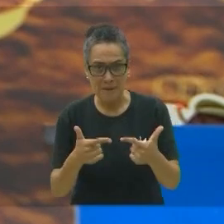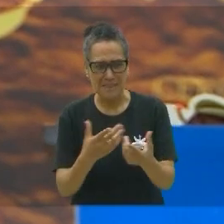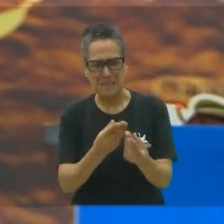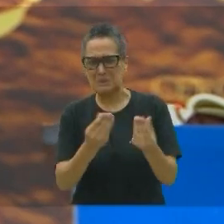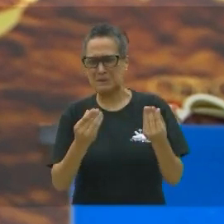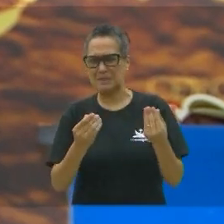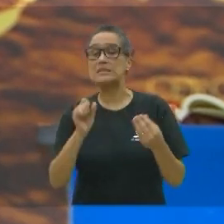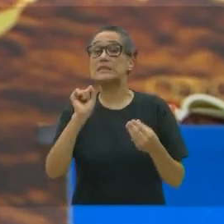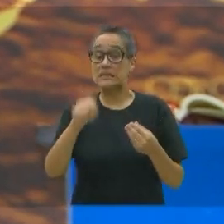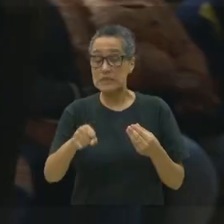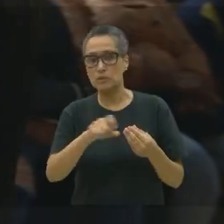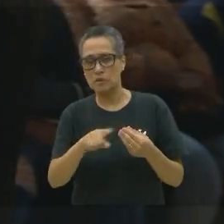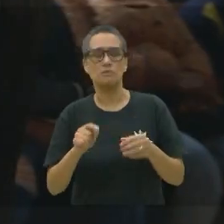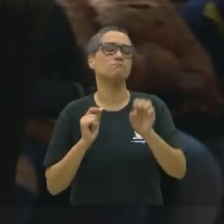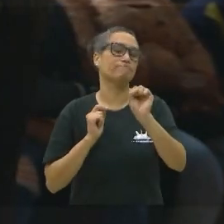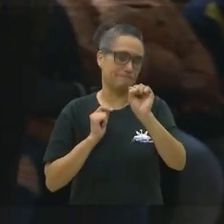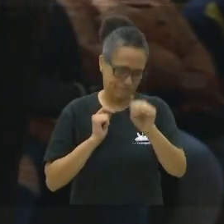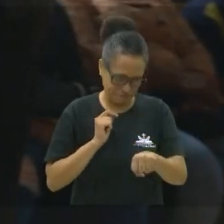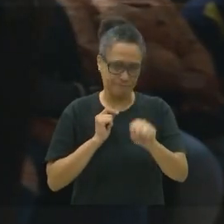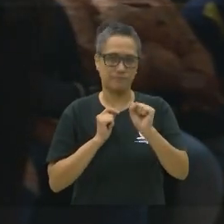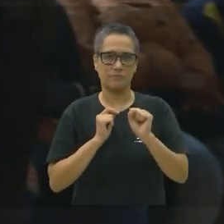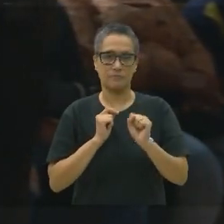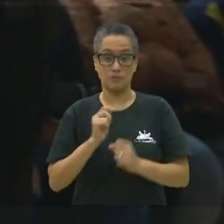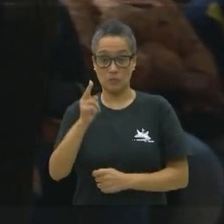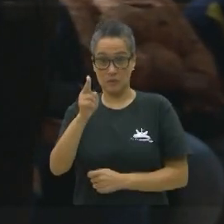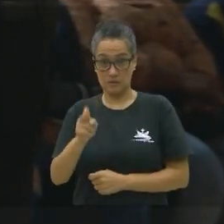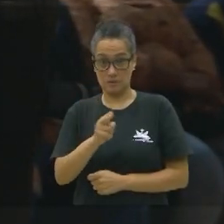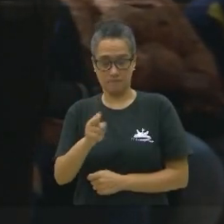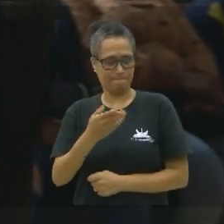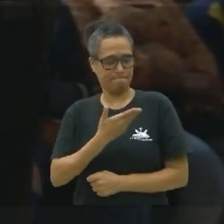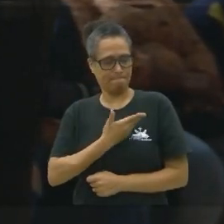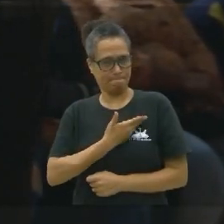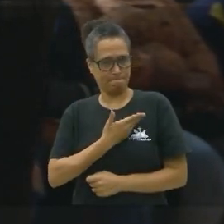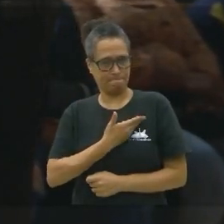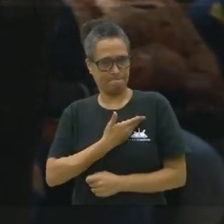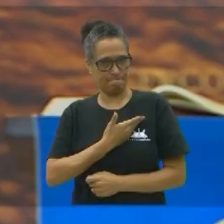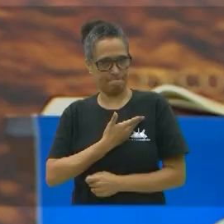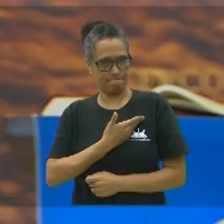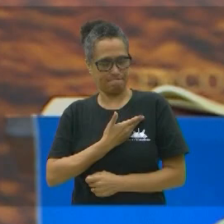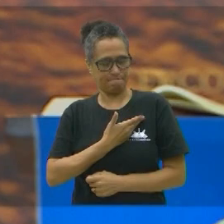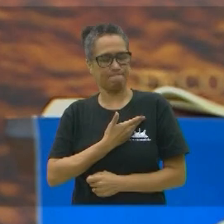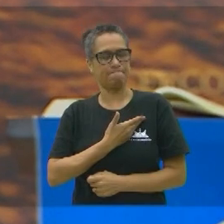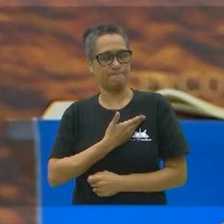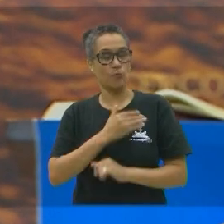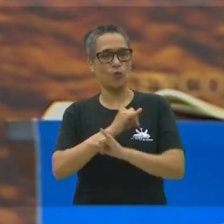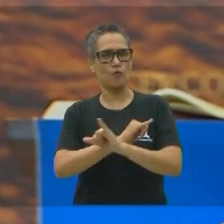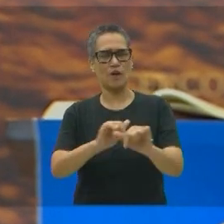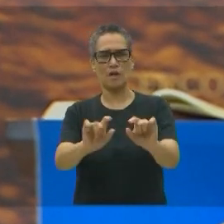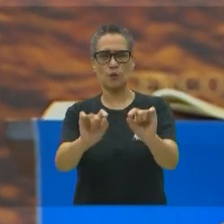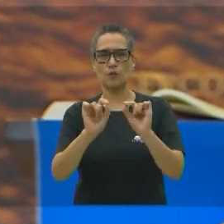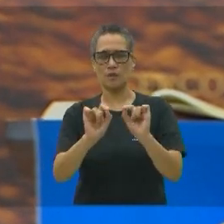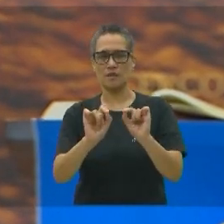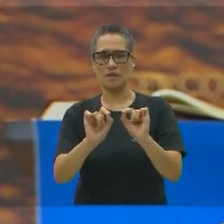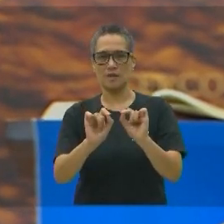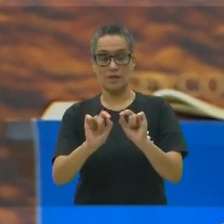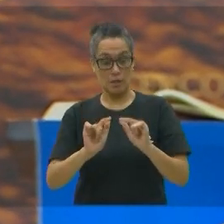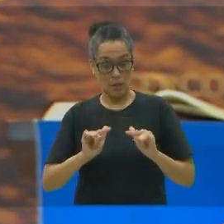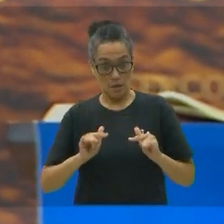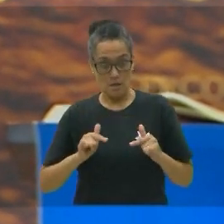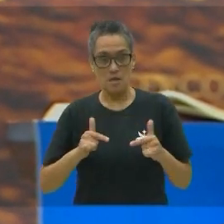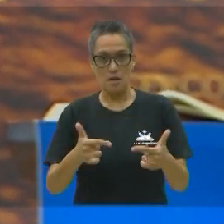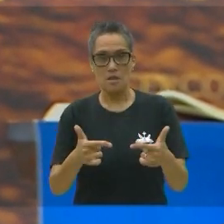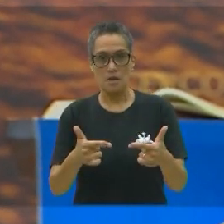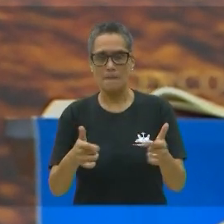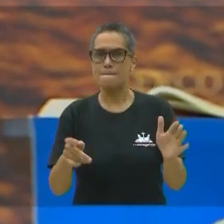Sim. O Papa Francisco diz, não é? As grandes batalhas são próprias dos